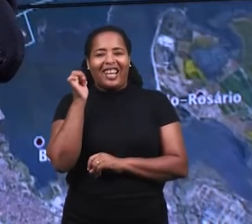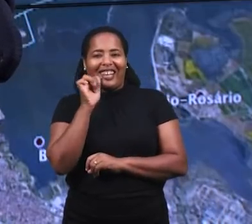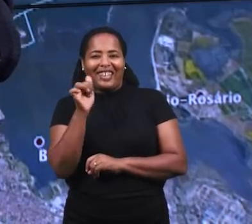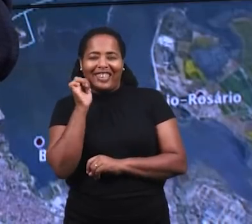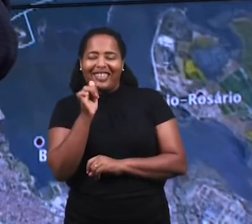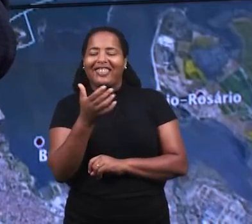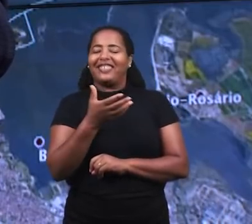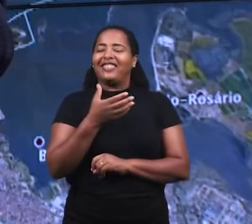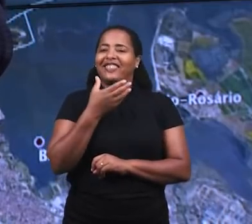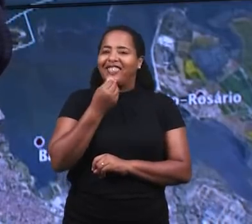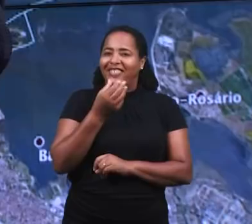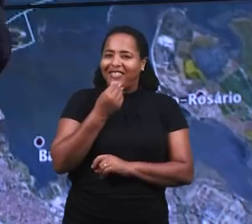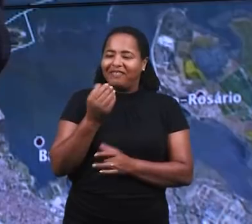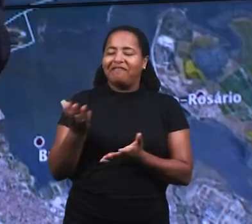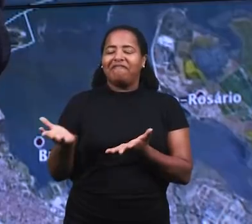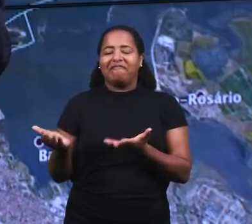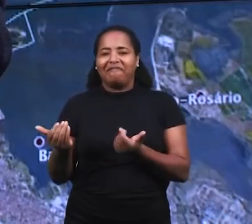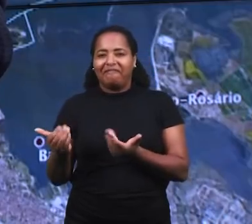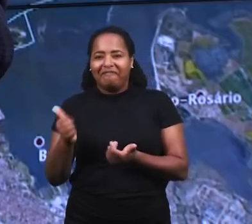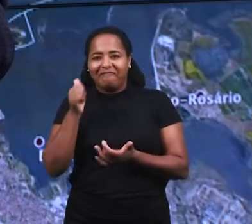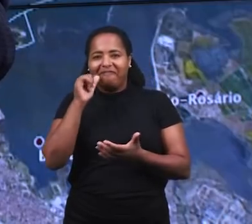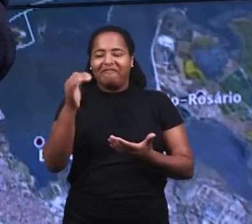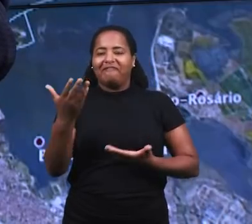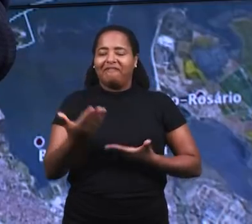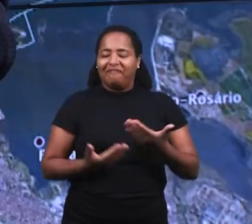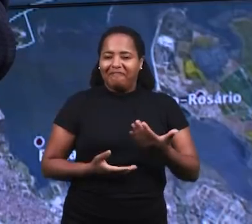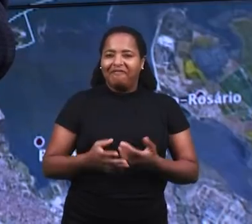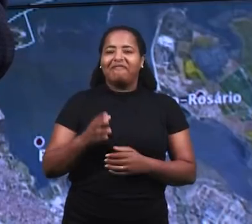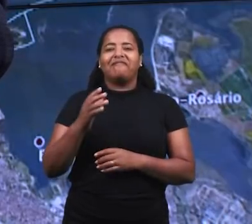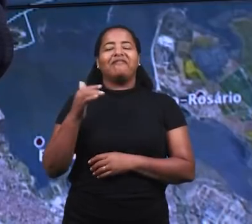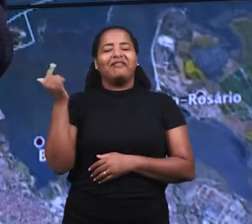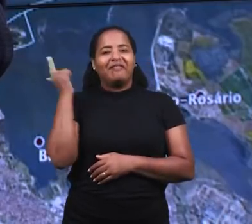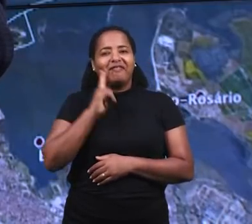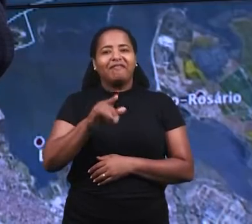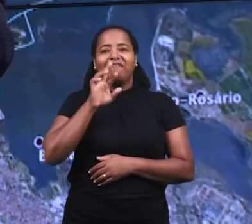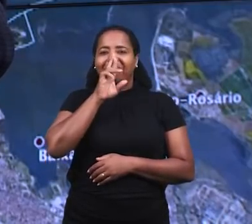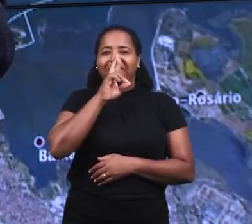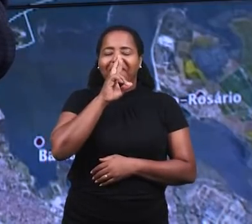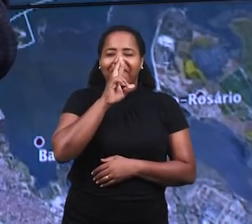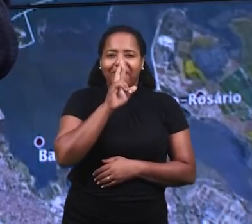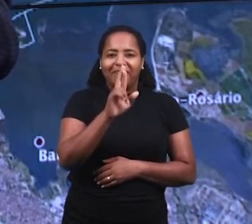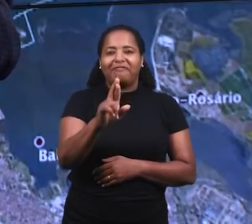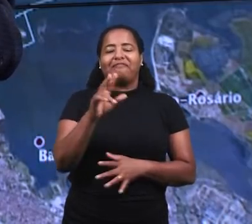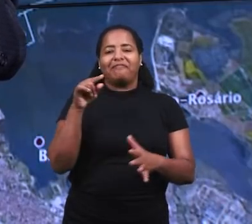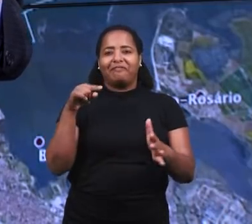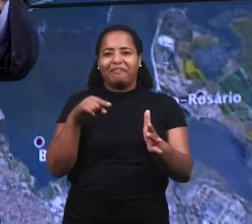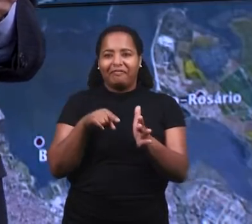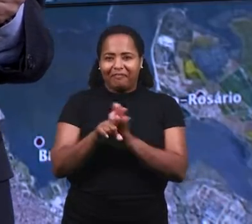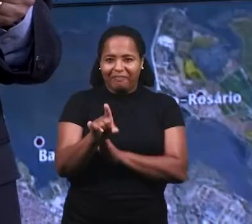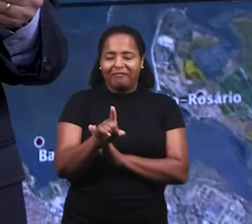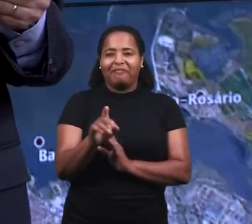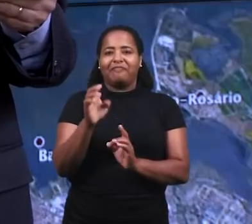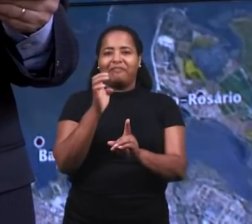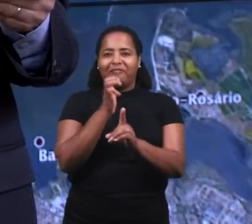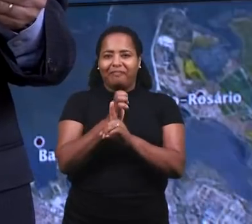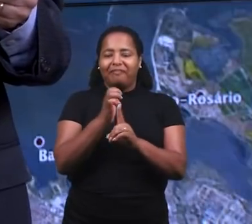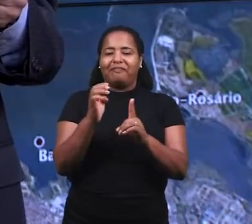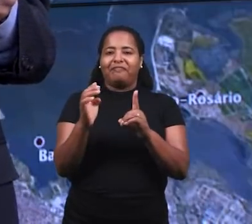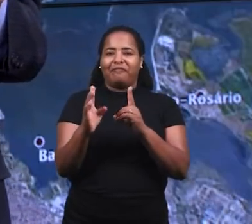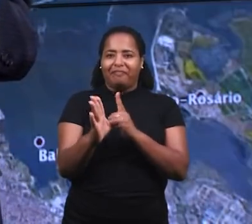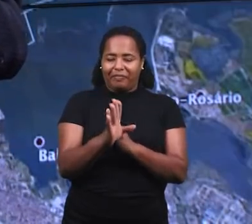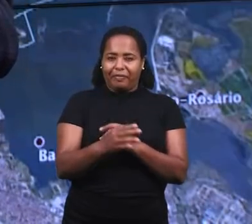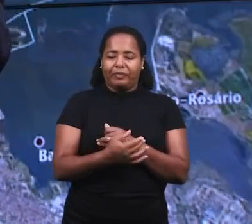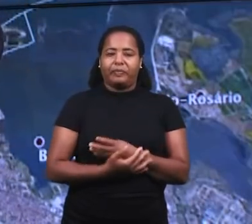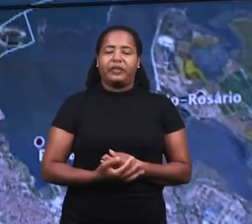escola bíblica. É isso mesmo. As irmãs, os irmãos, os jovens, trabalhando em conjunto, têm encontrado respostas